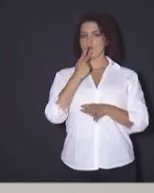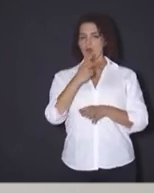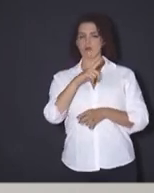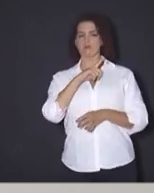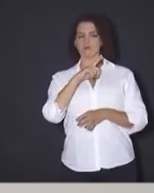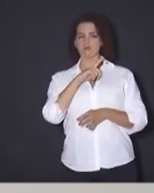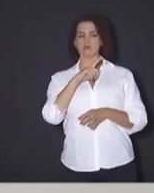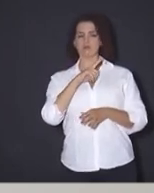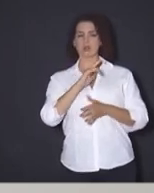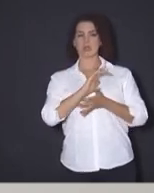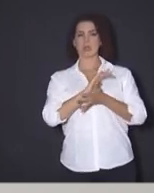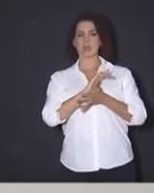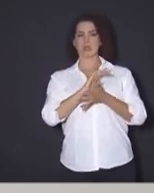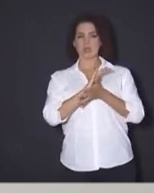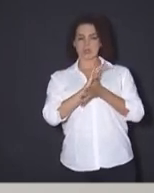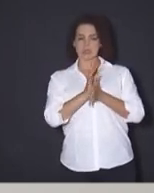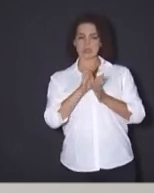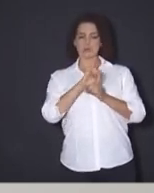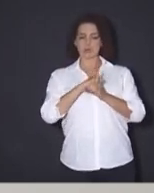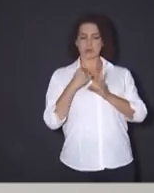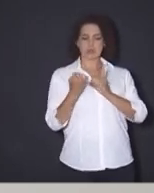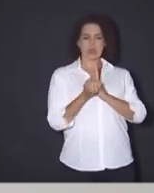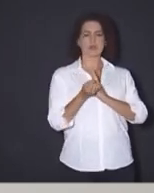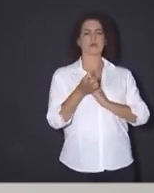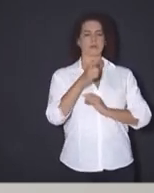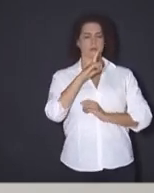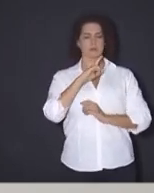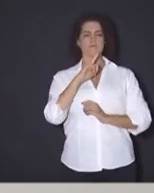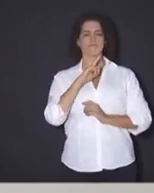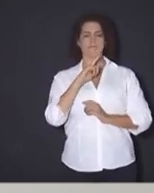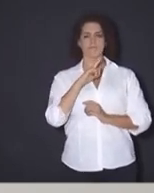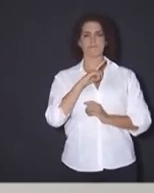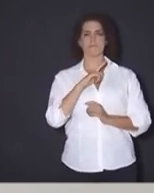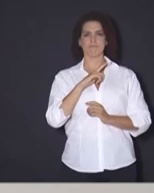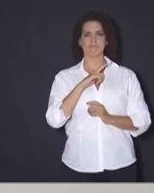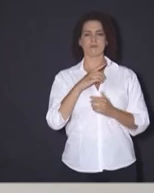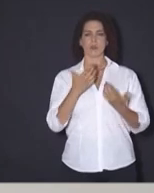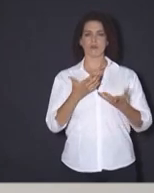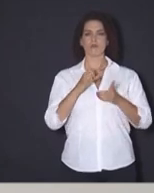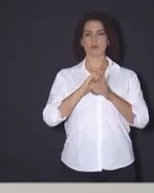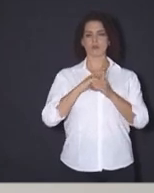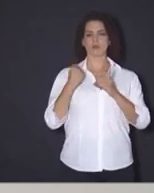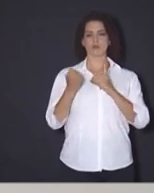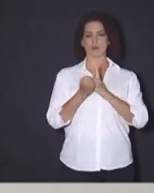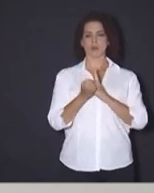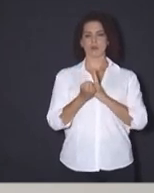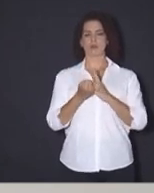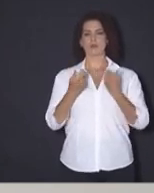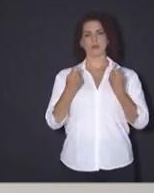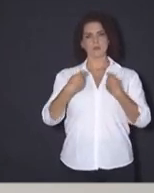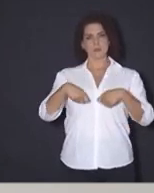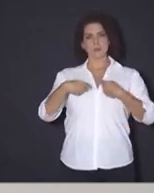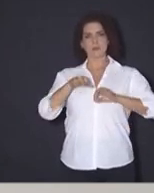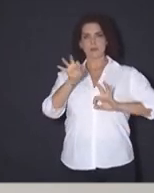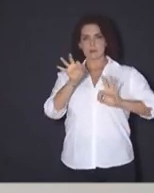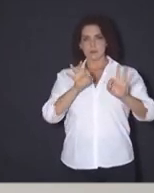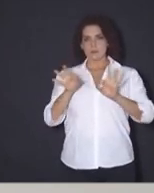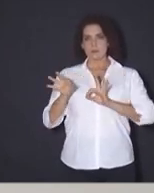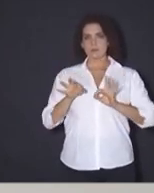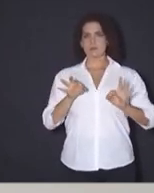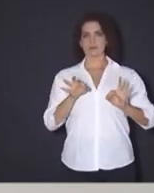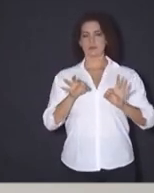que é um problema da sociedade contra o qual a sociedade deve se mover e até a ilha pessoa